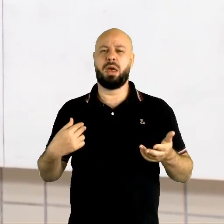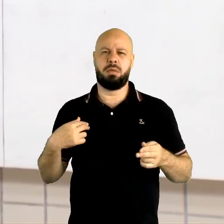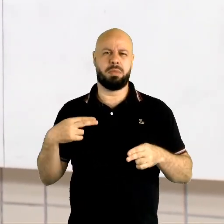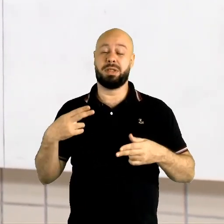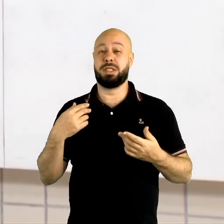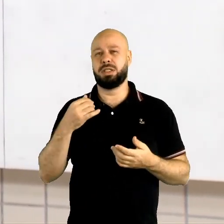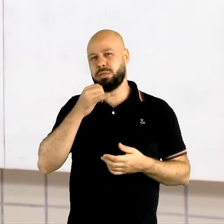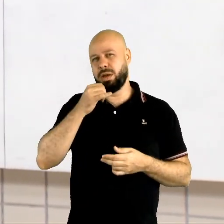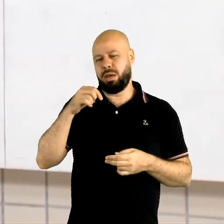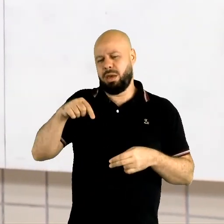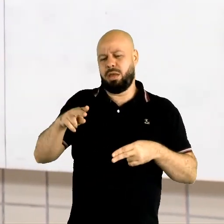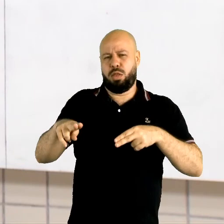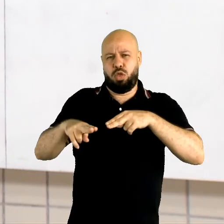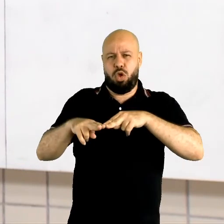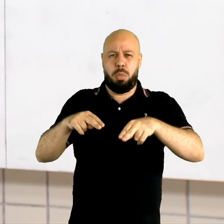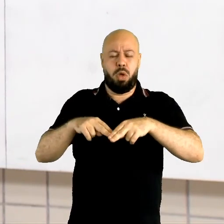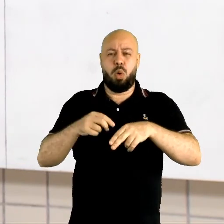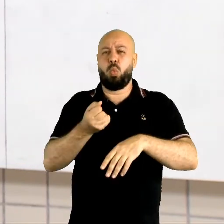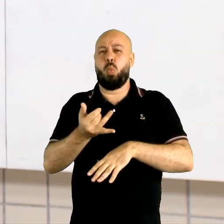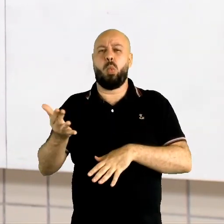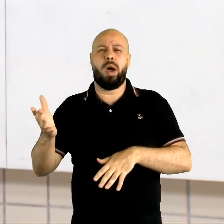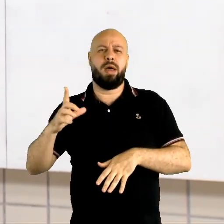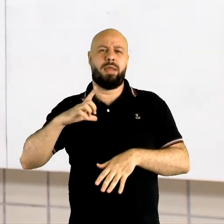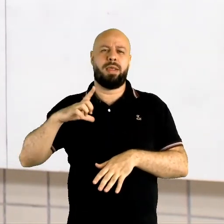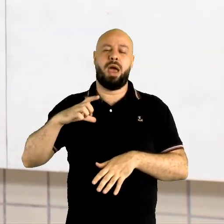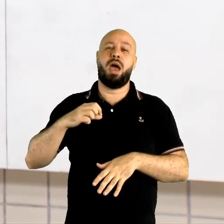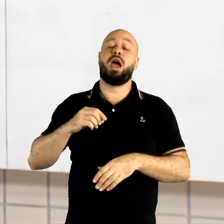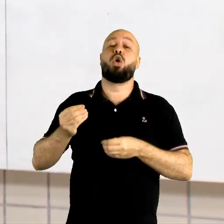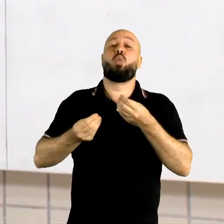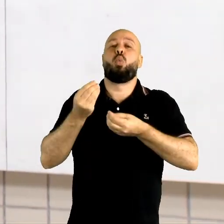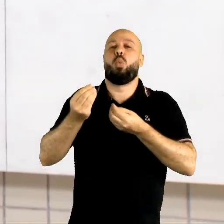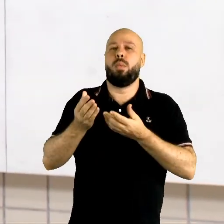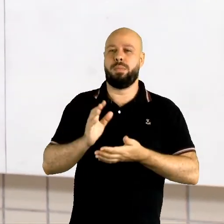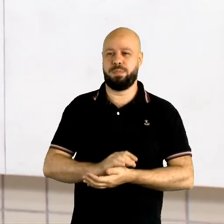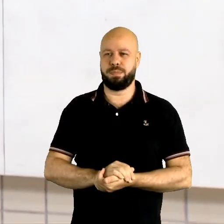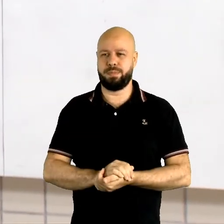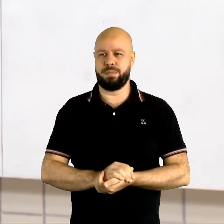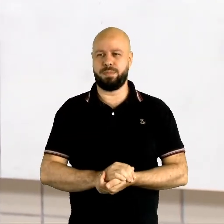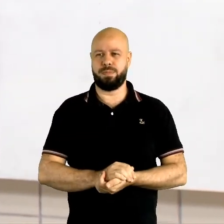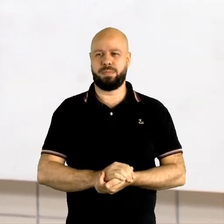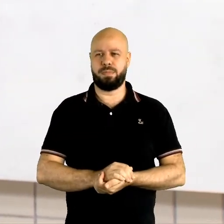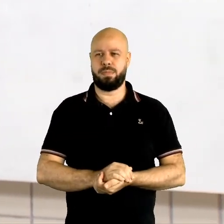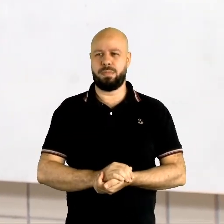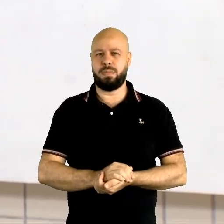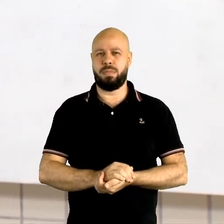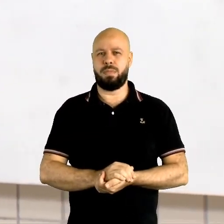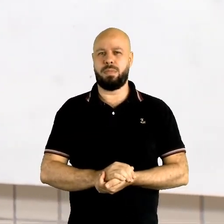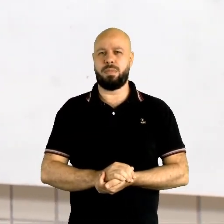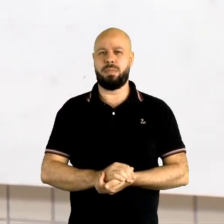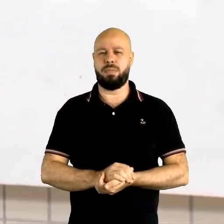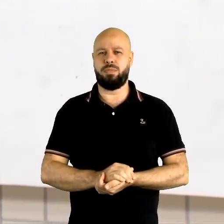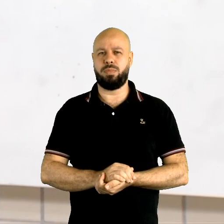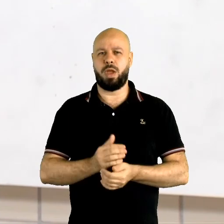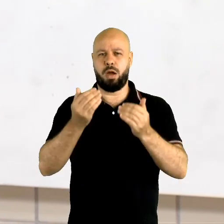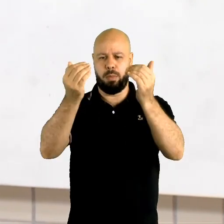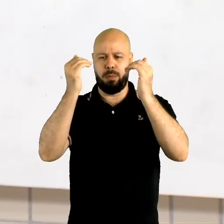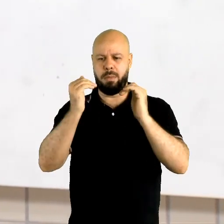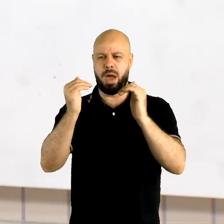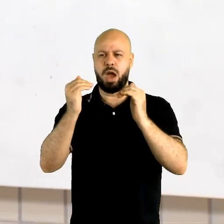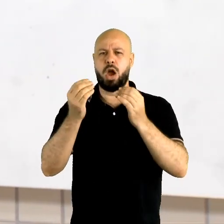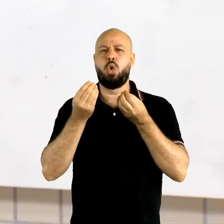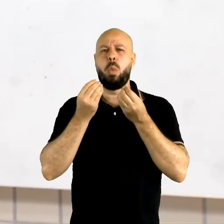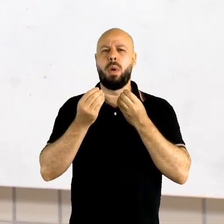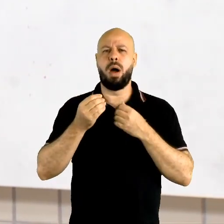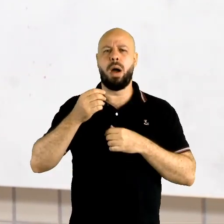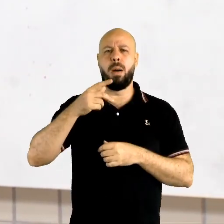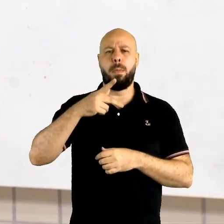vai relacionar quantas peças tem e como usar, tá? Aí, o outro ponto, passos de montagem,